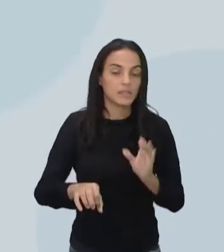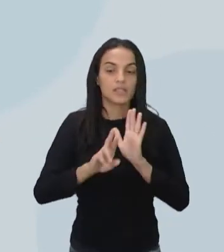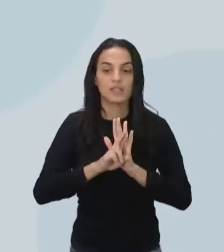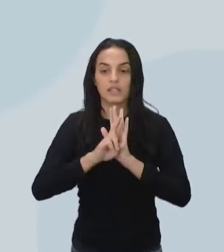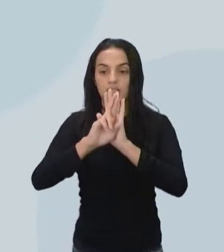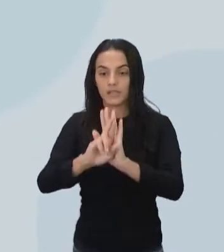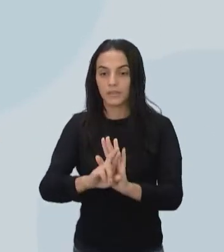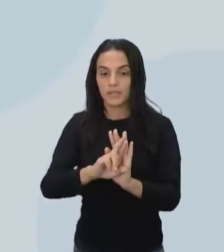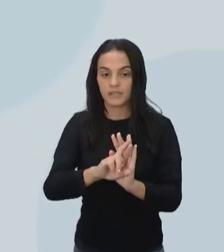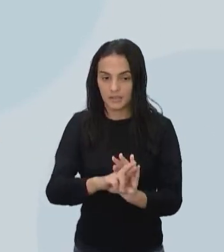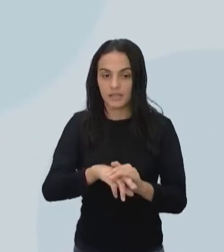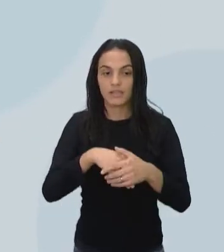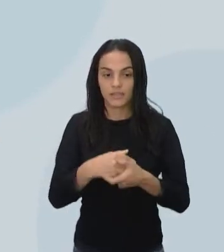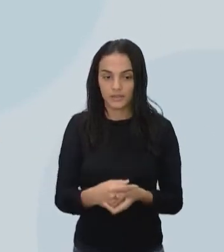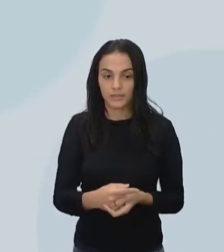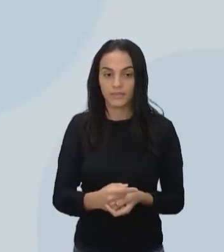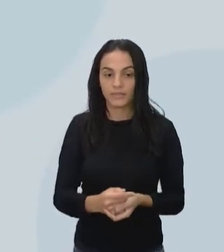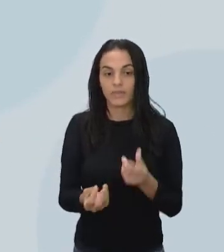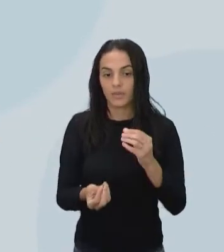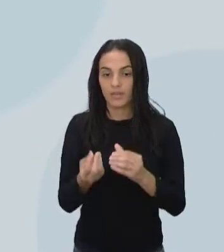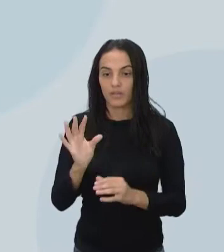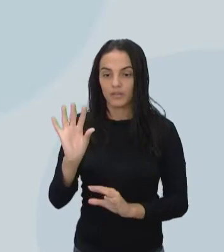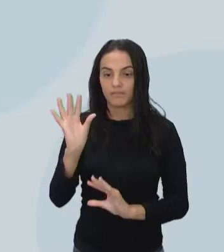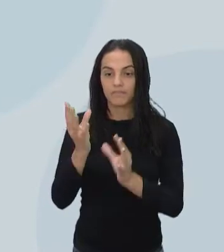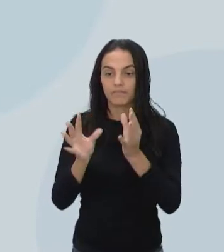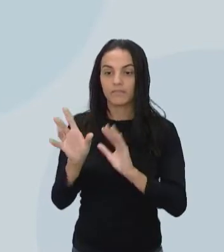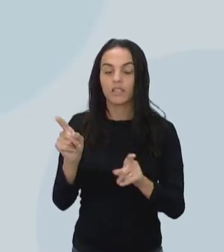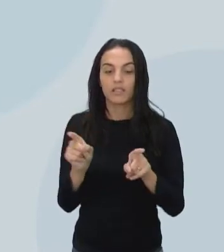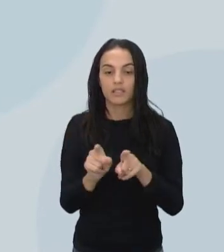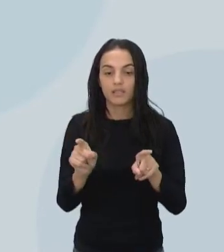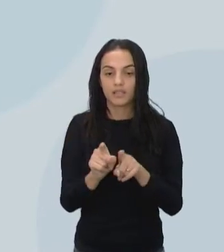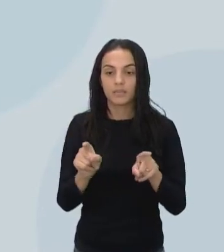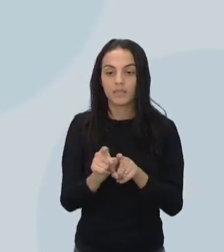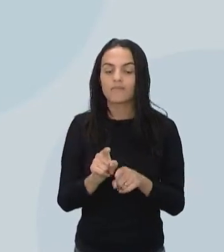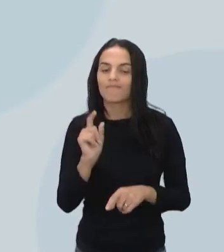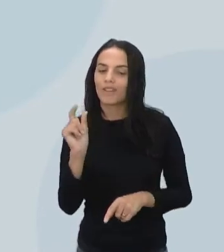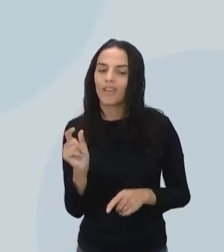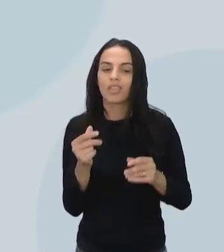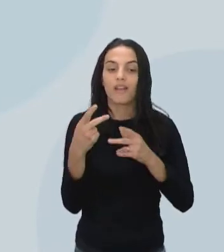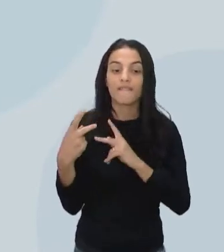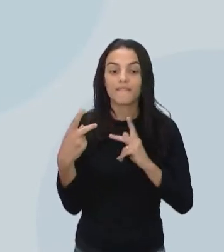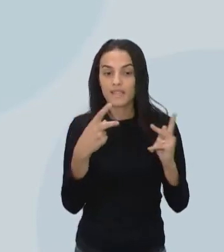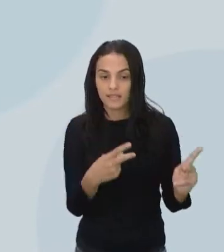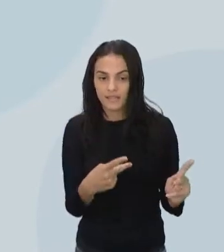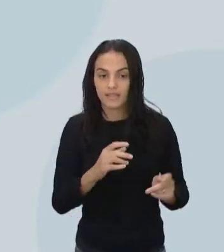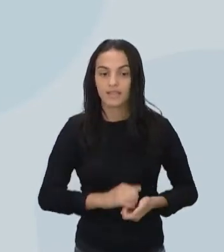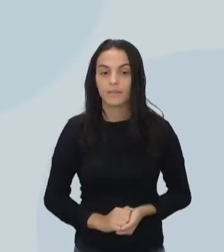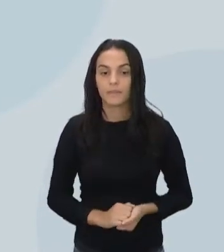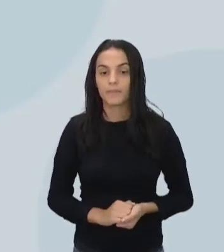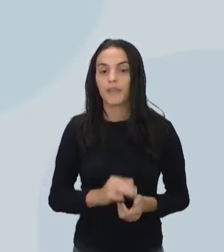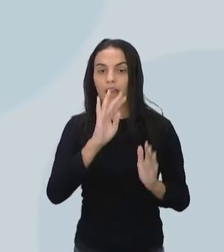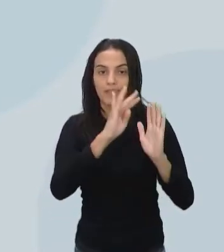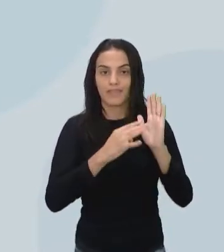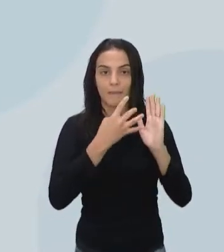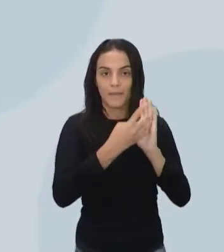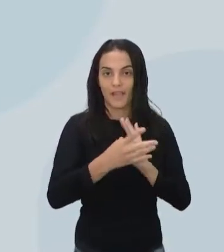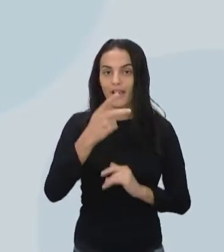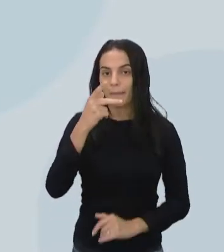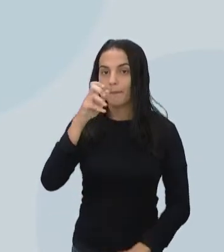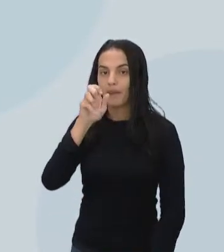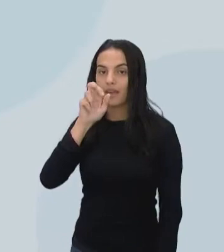representam essas substâncias e, logicamente, a gente vai dar uma pequena revisitada aí à tabela